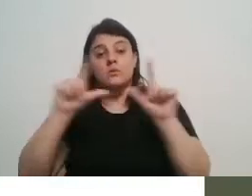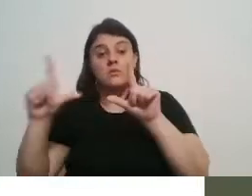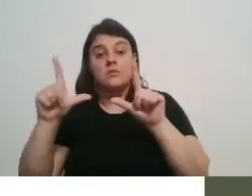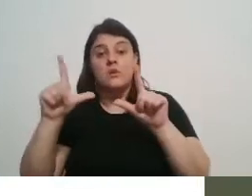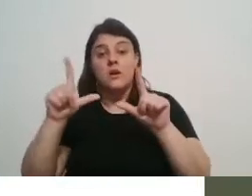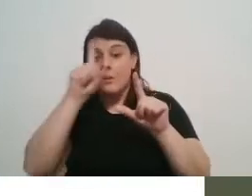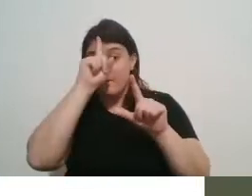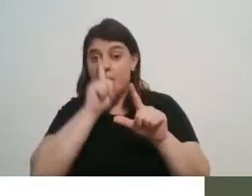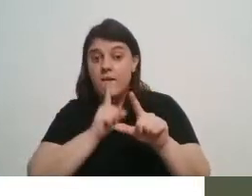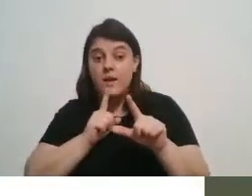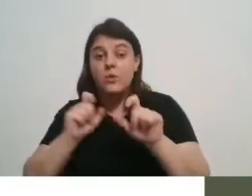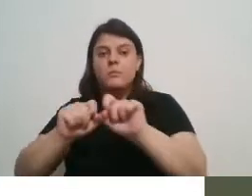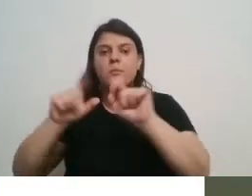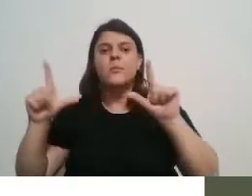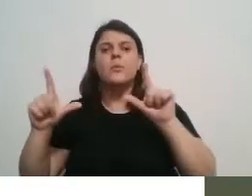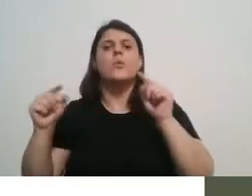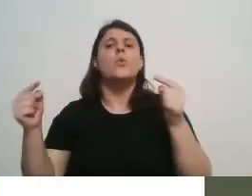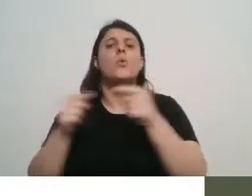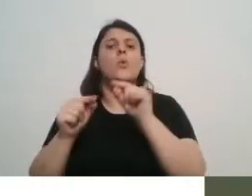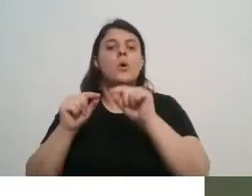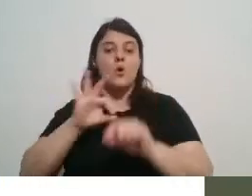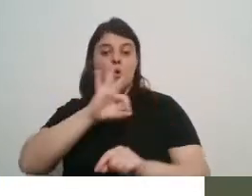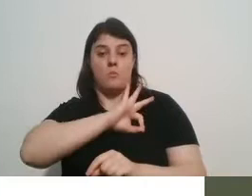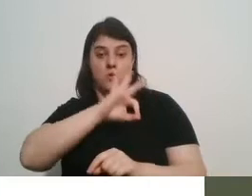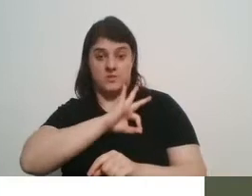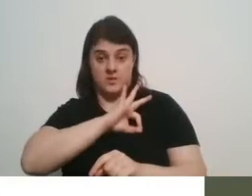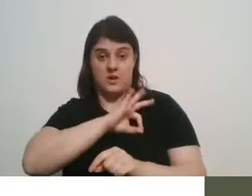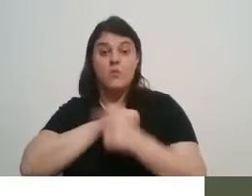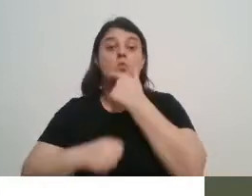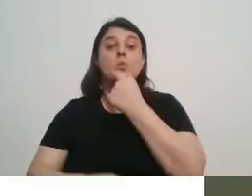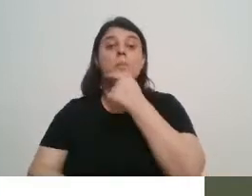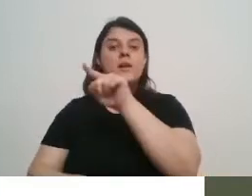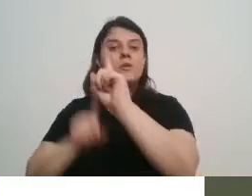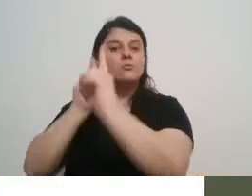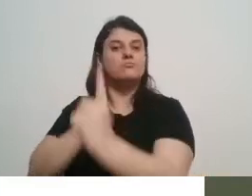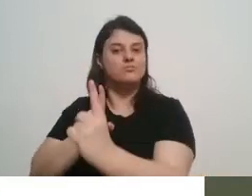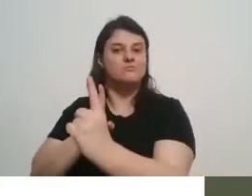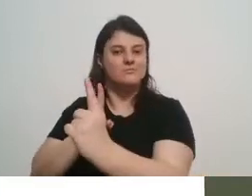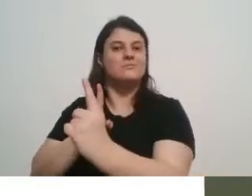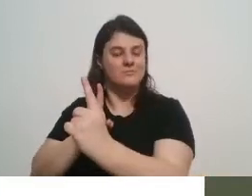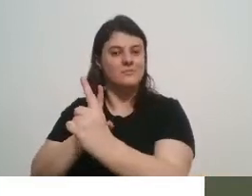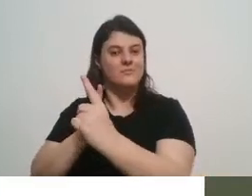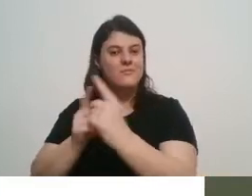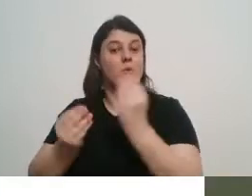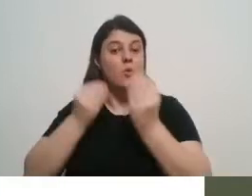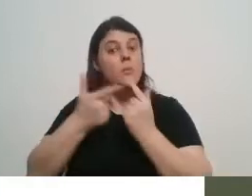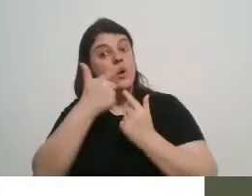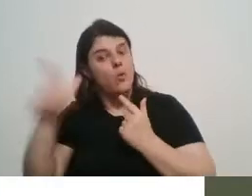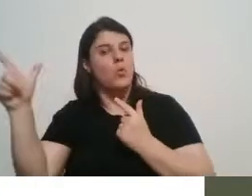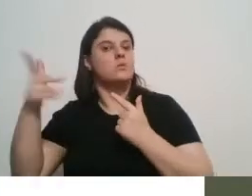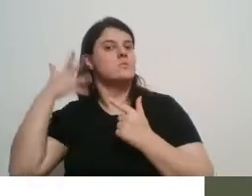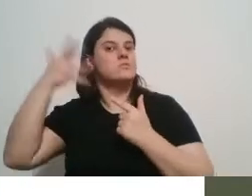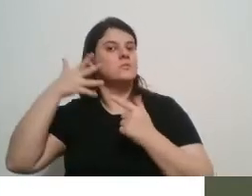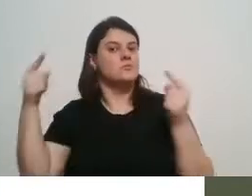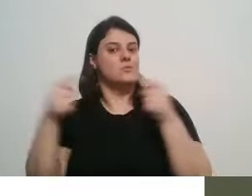que coloca em paralelo o policial e o menino do outro lado, né? Ou seja, outro discurso. Ou o